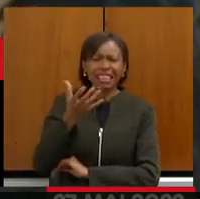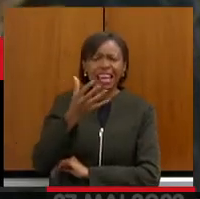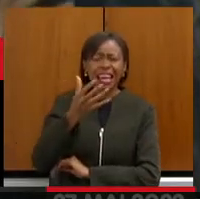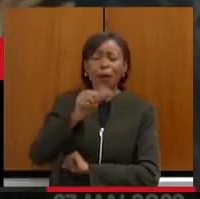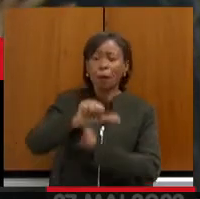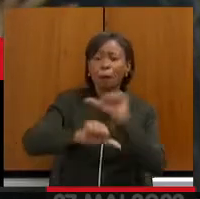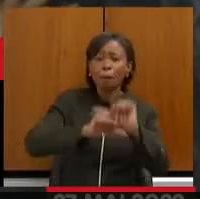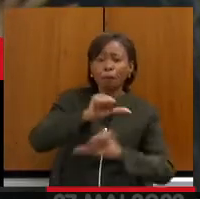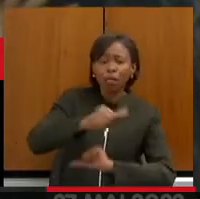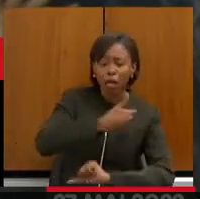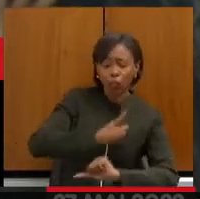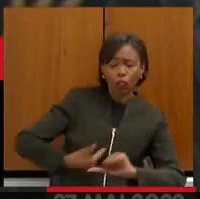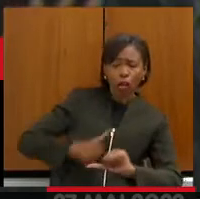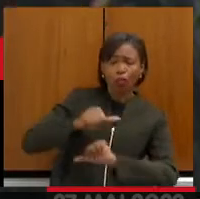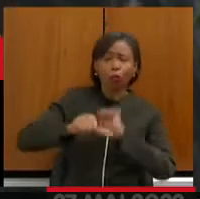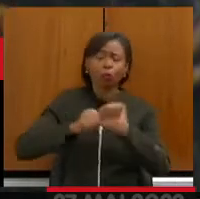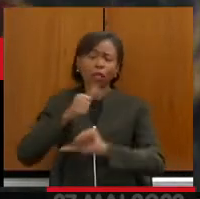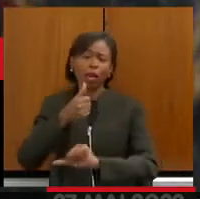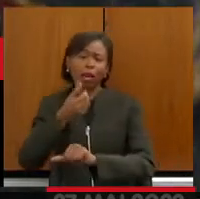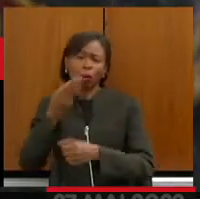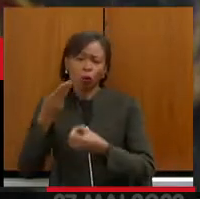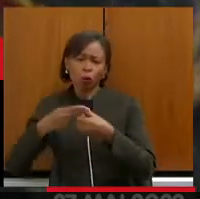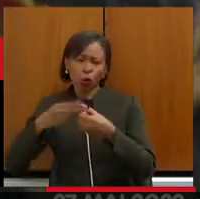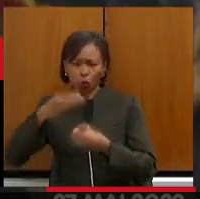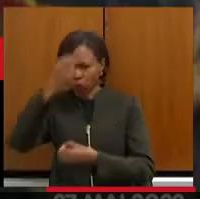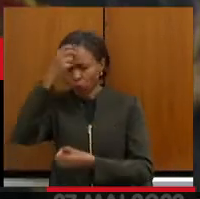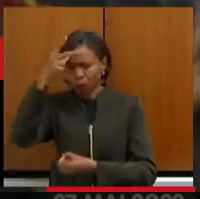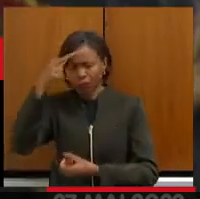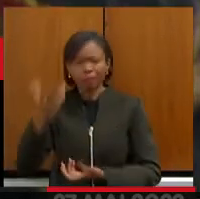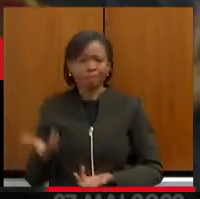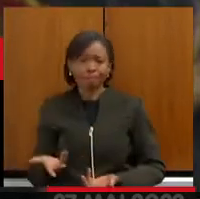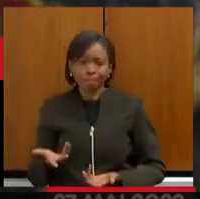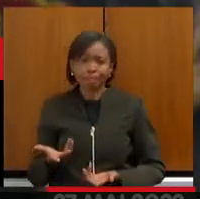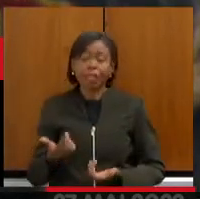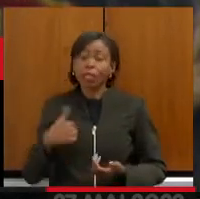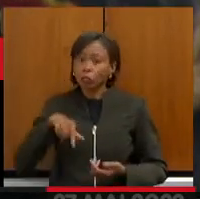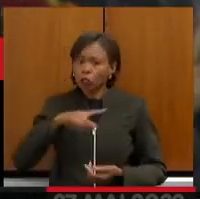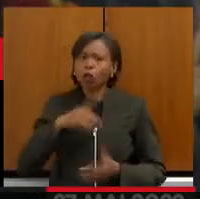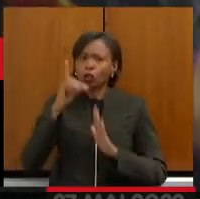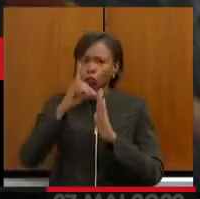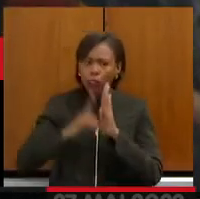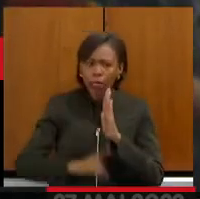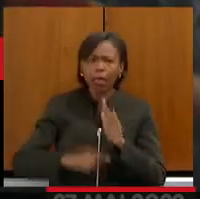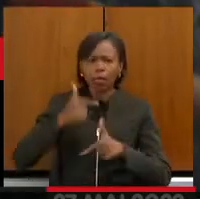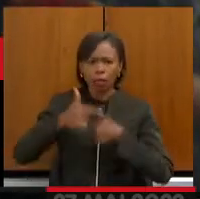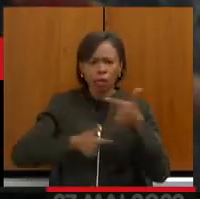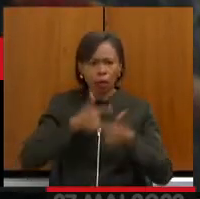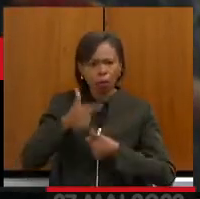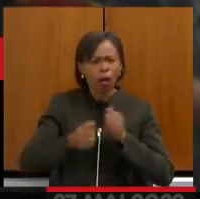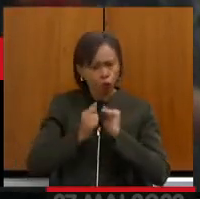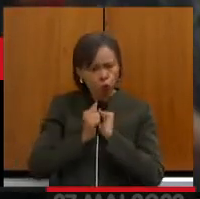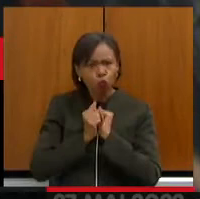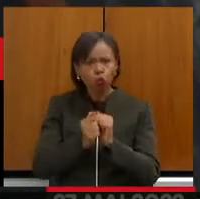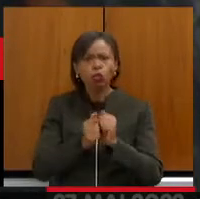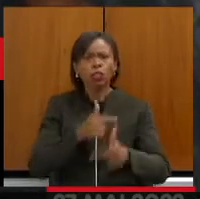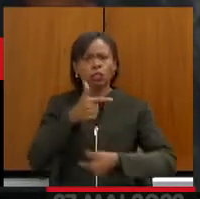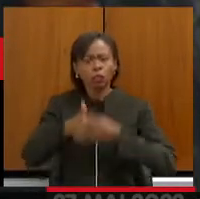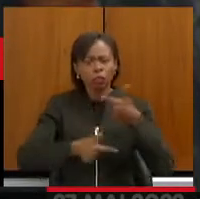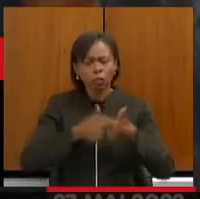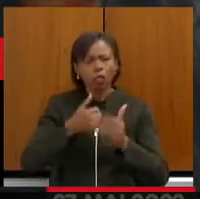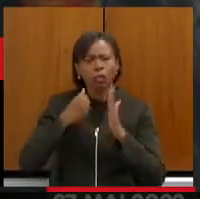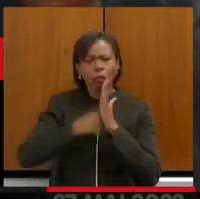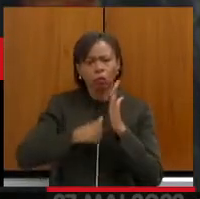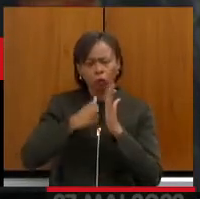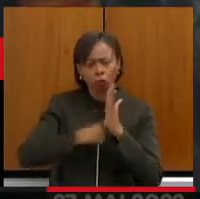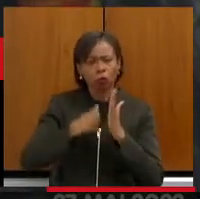seguimos juntas aí nessa luta por direito por trabalho e nós seguimos também